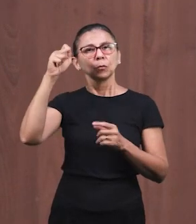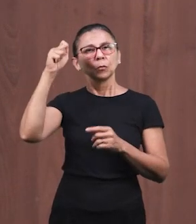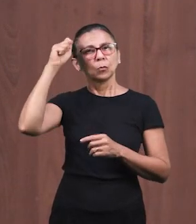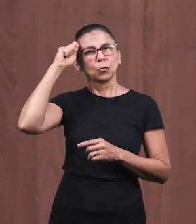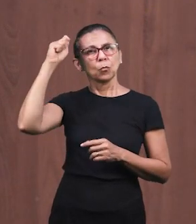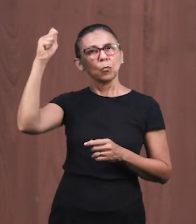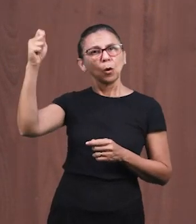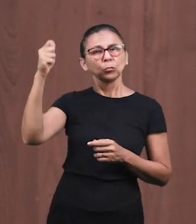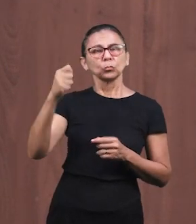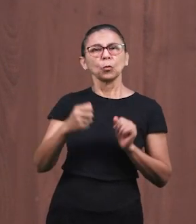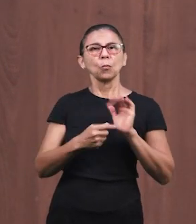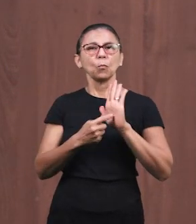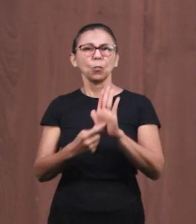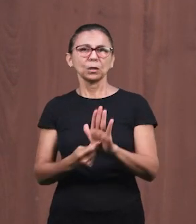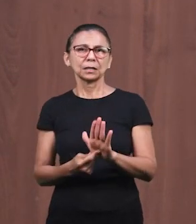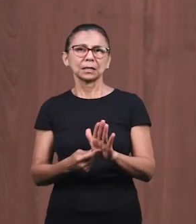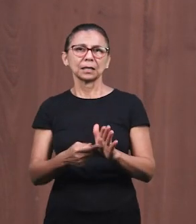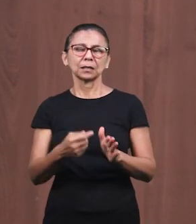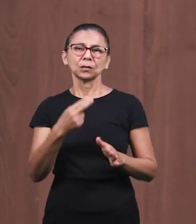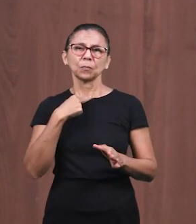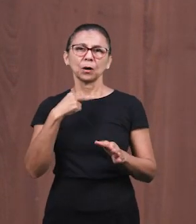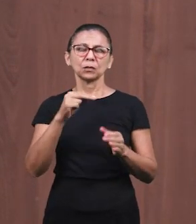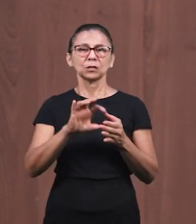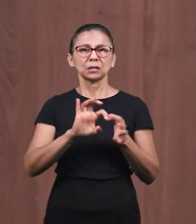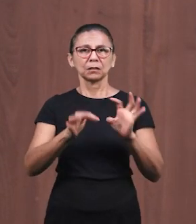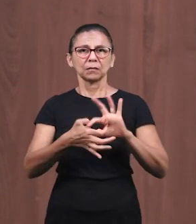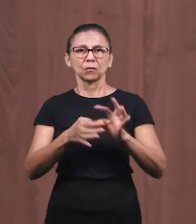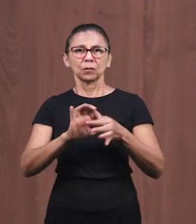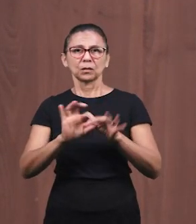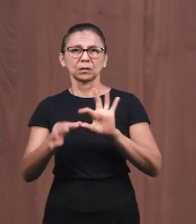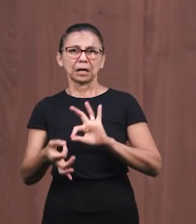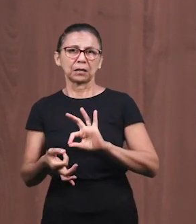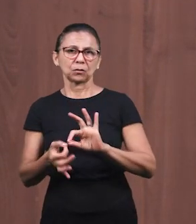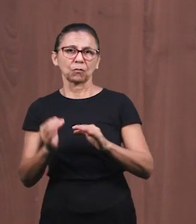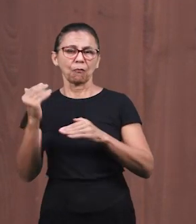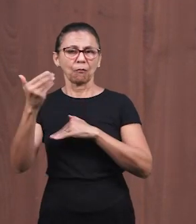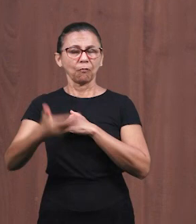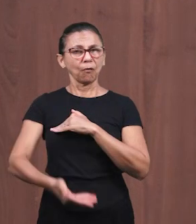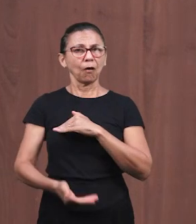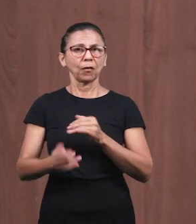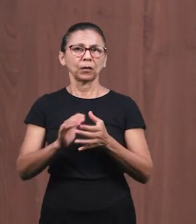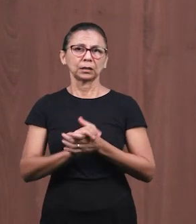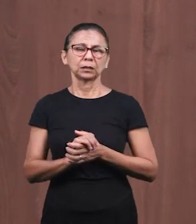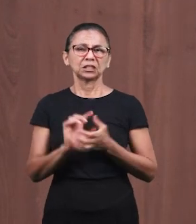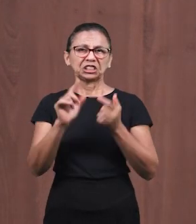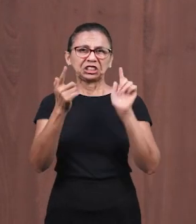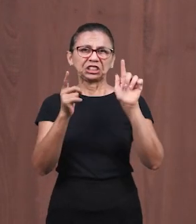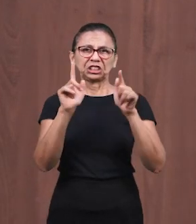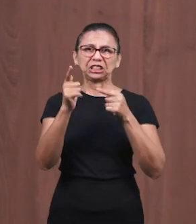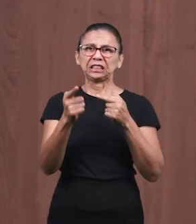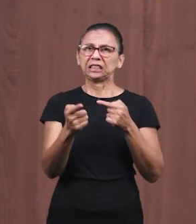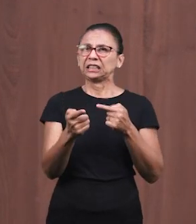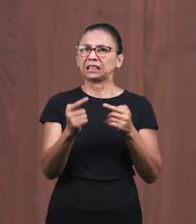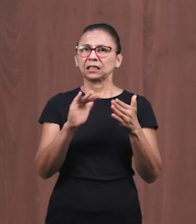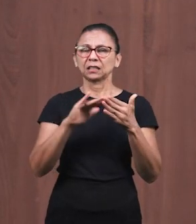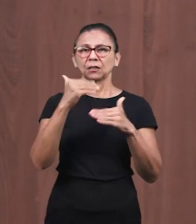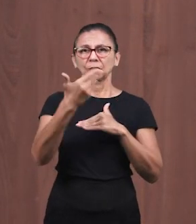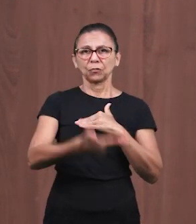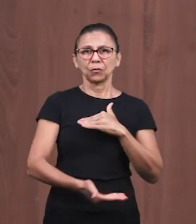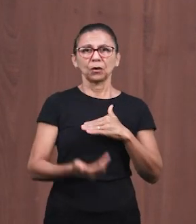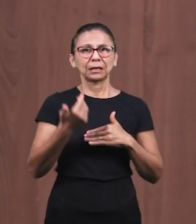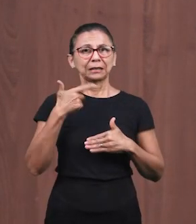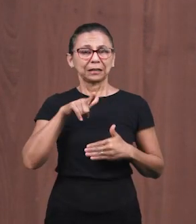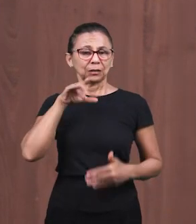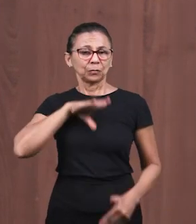que sejam fora de contexto. Expressões coloquiais e gírias não adequadas à norma da língua portuguesa,